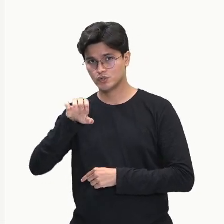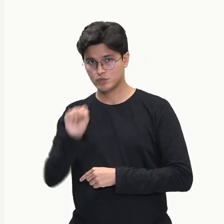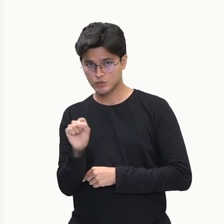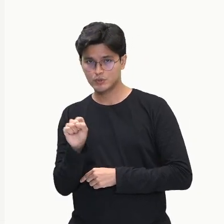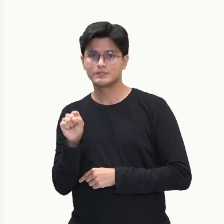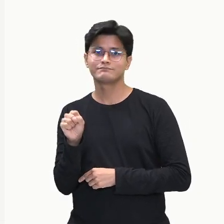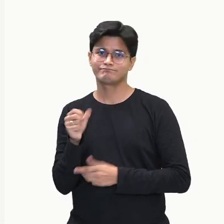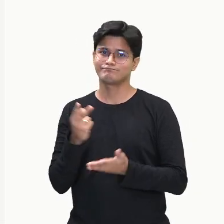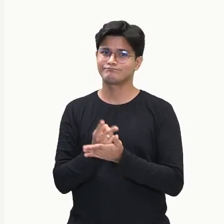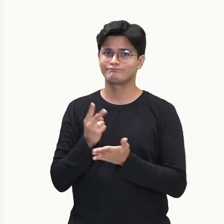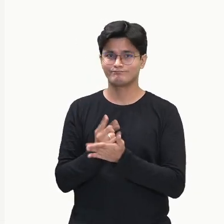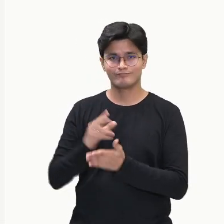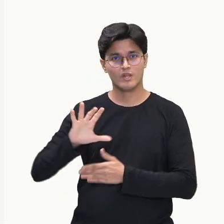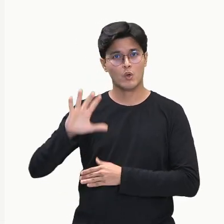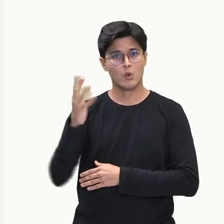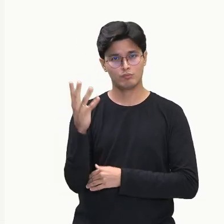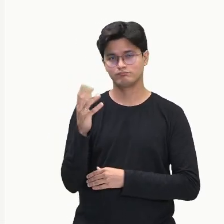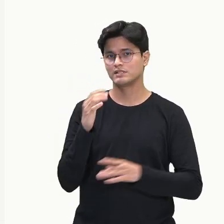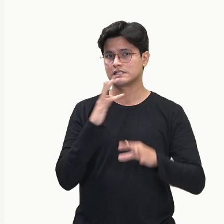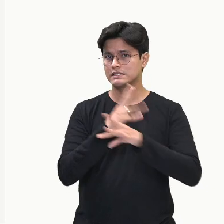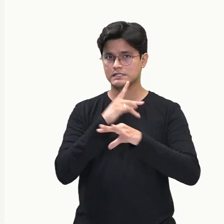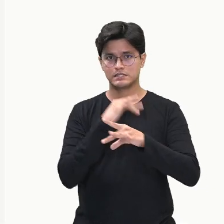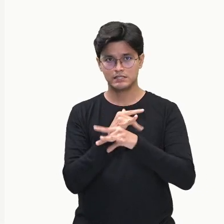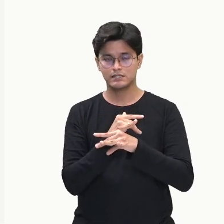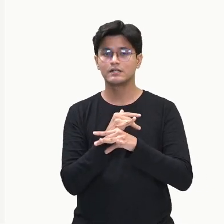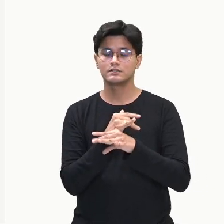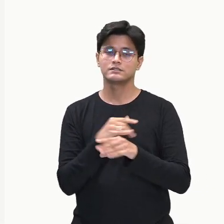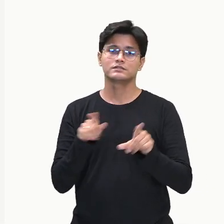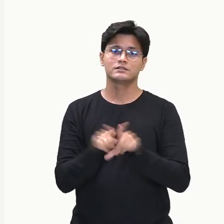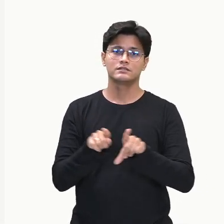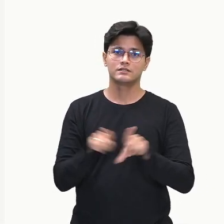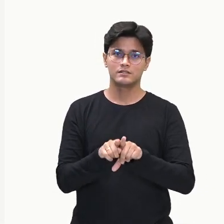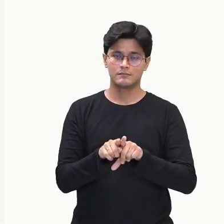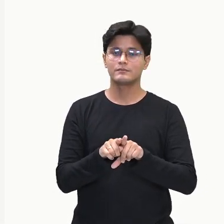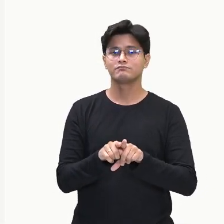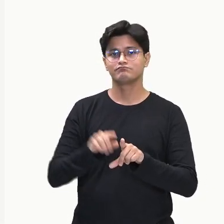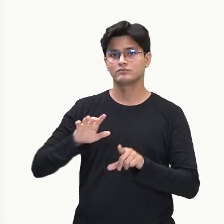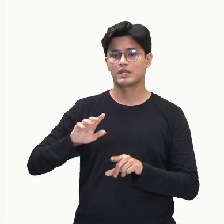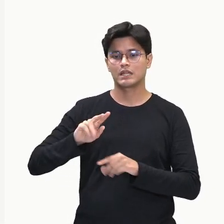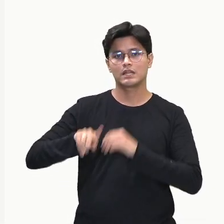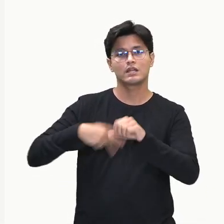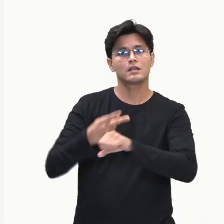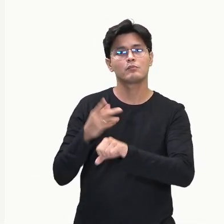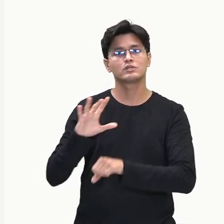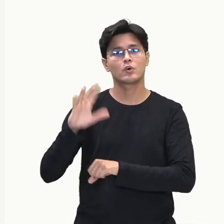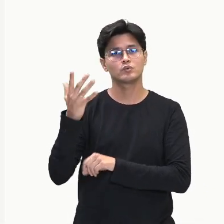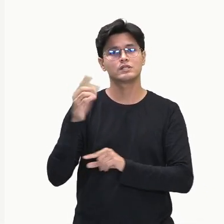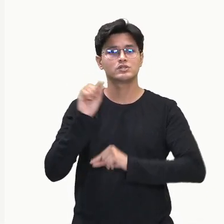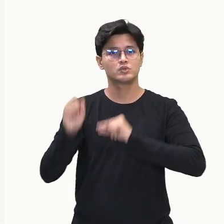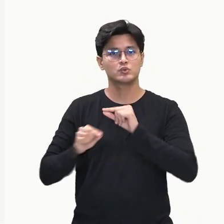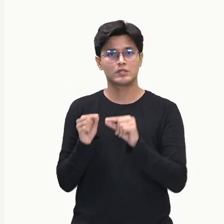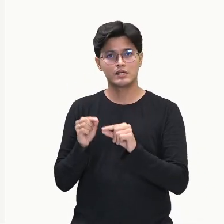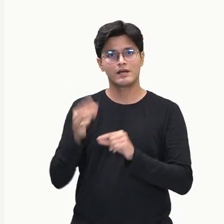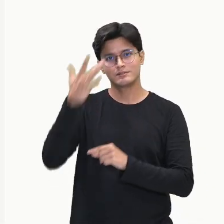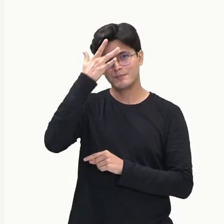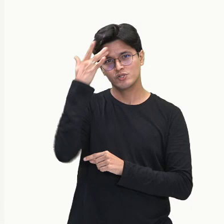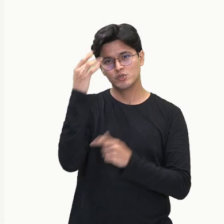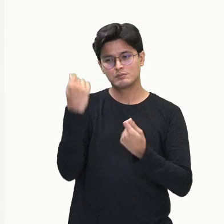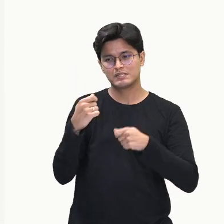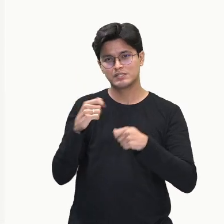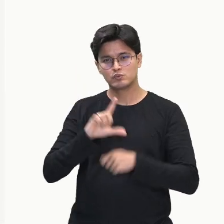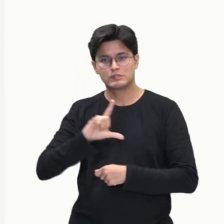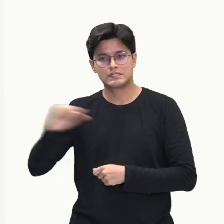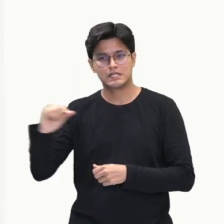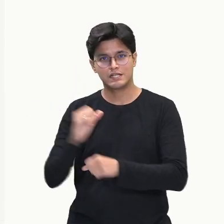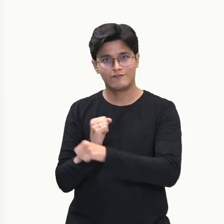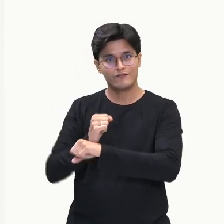todo momento nas grandes cidades e acontece também depois a desocupação forçada dessas áreas. Nós temos uma